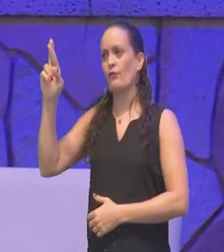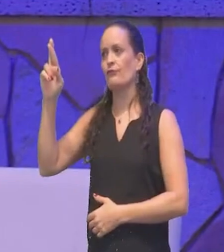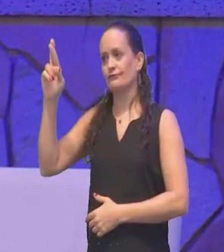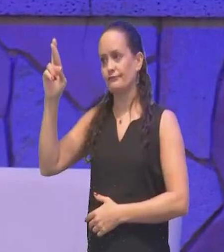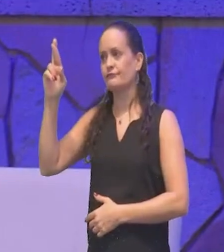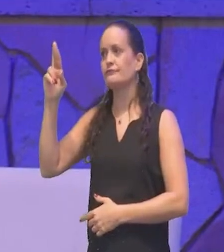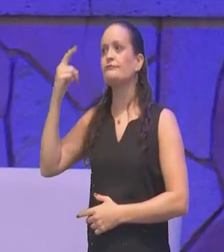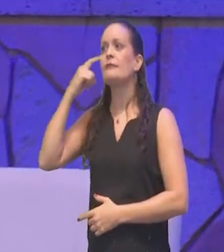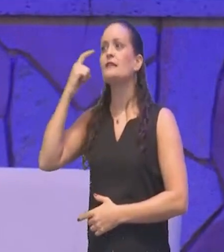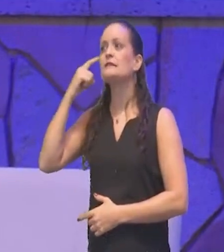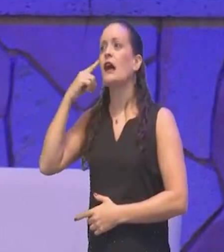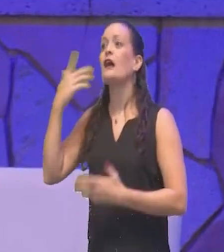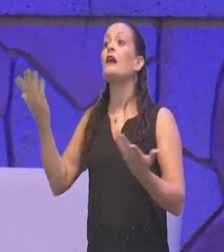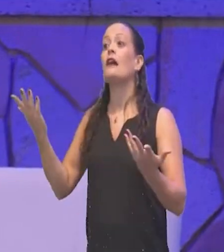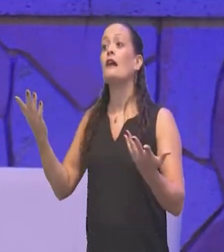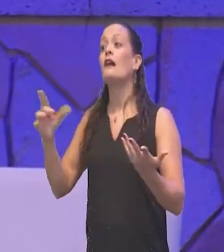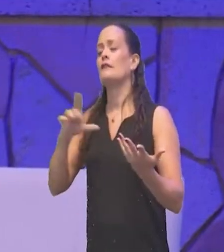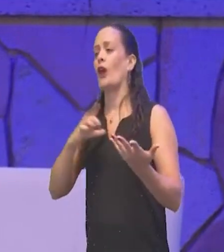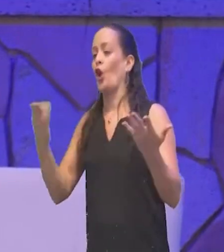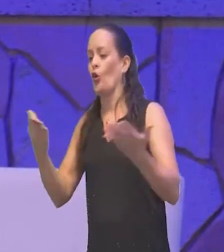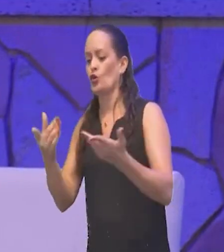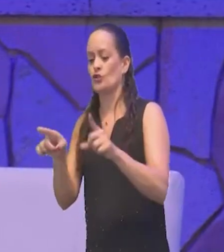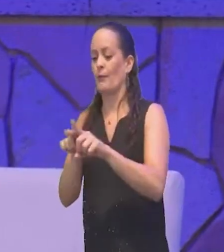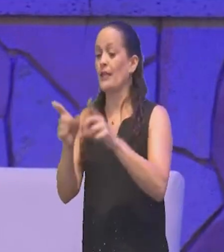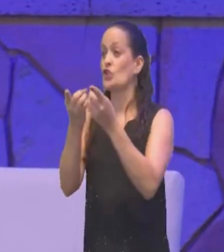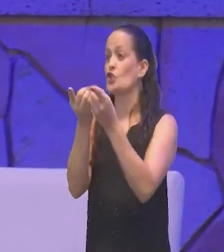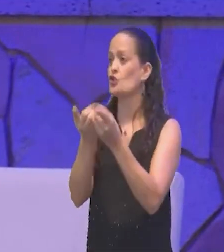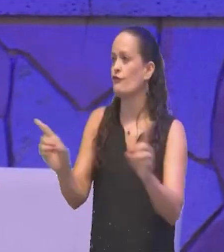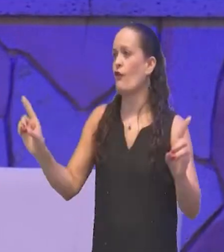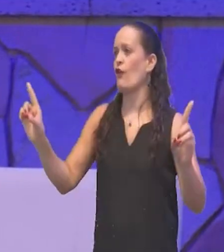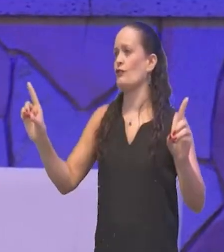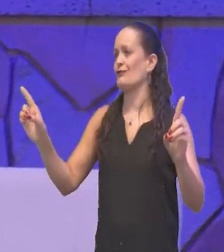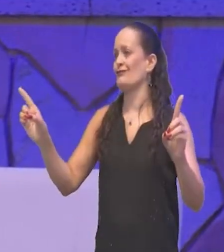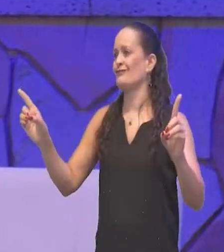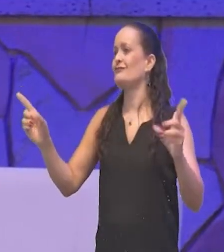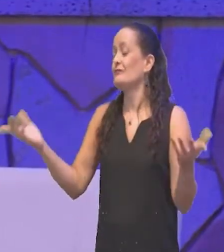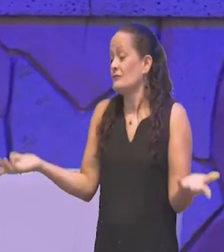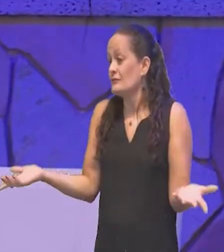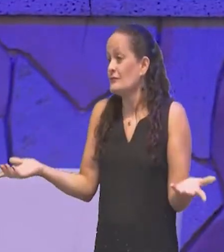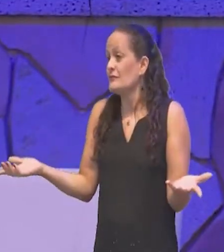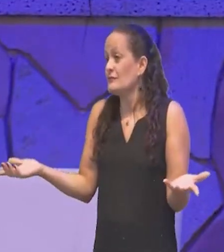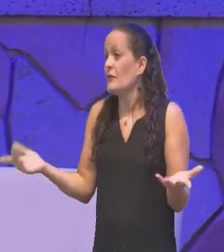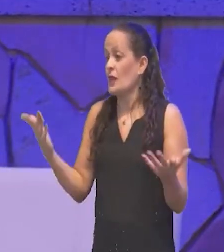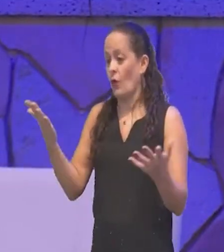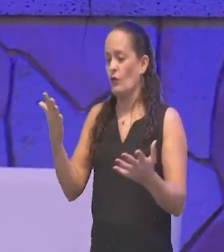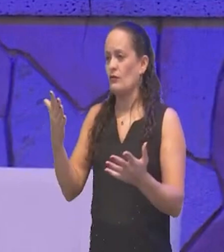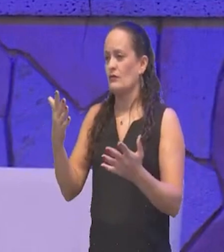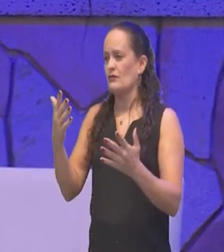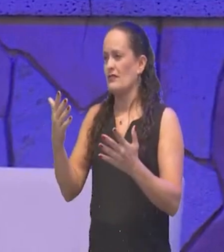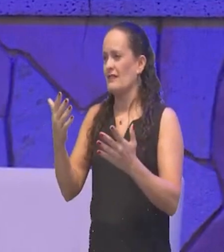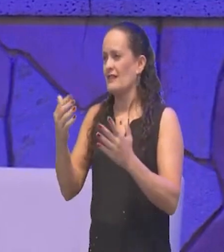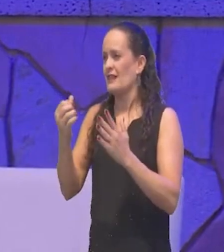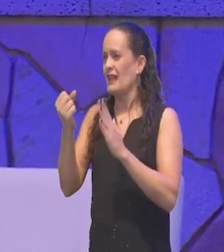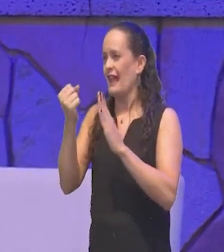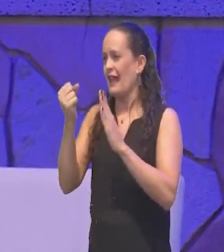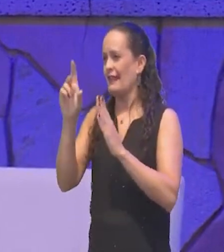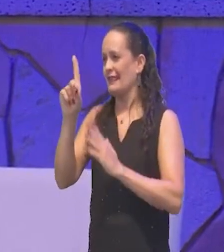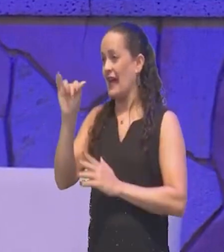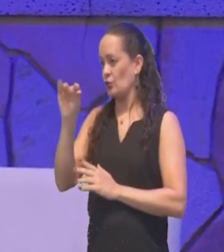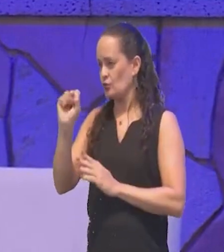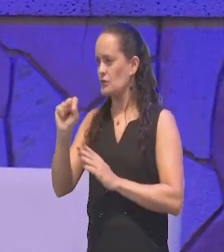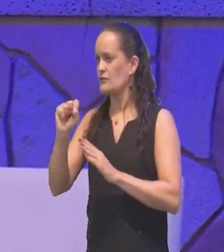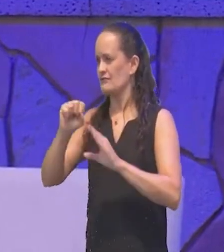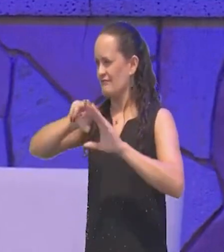divórcios, queridos, que tem chamado a atenção nos últimos anos. Segundo dados do IBGE, em 2023